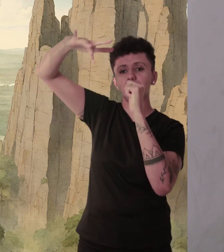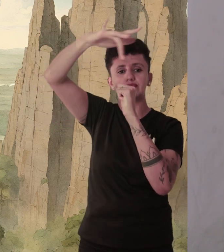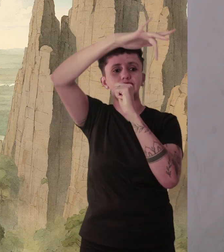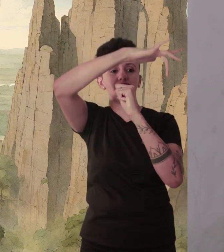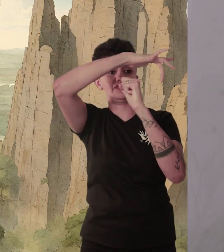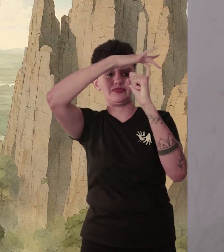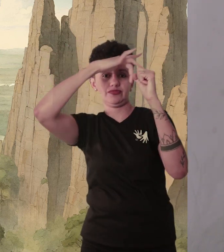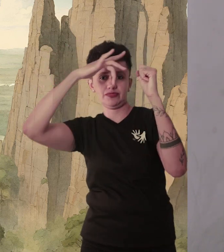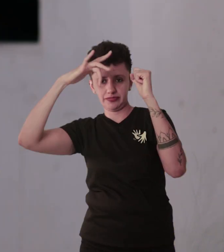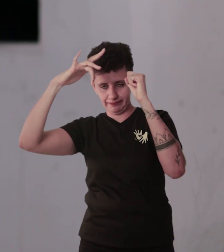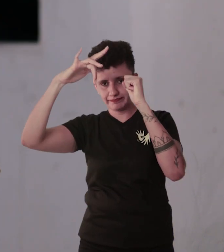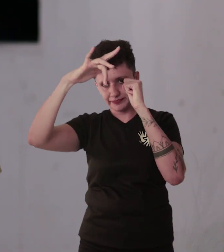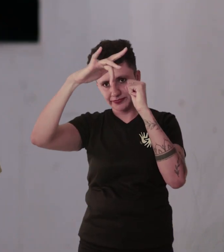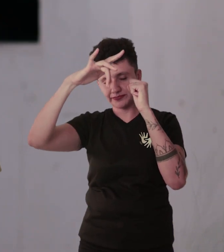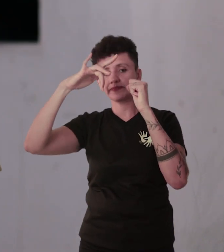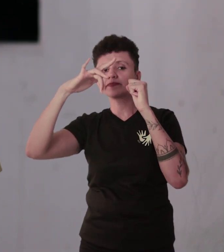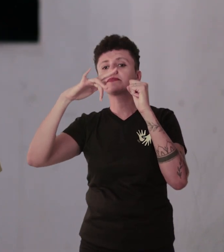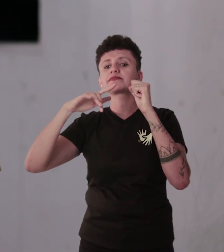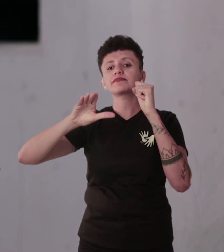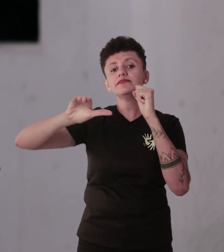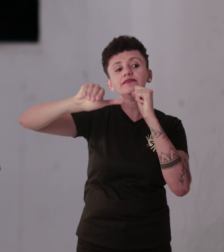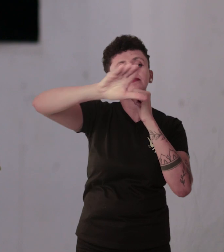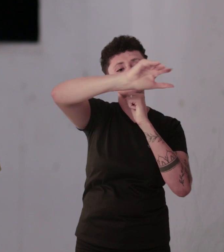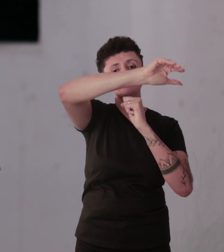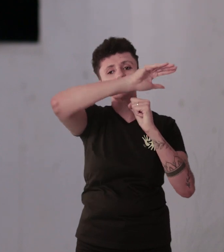pedra. Então assim o pedido foi